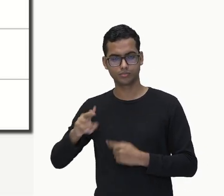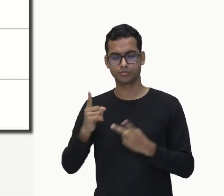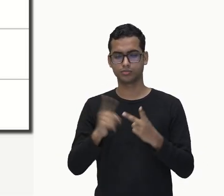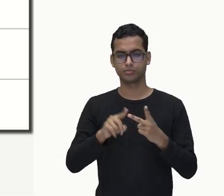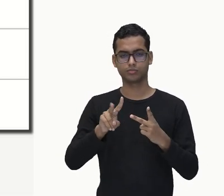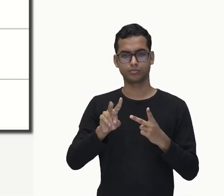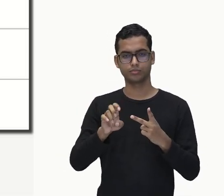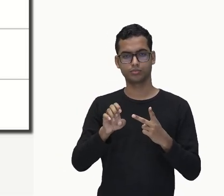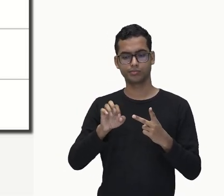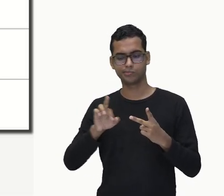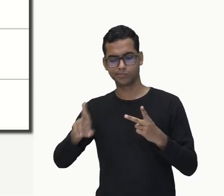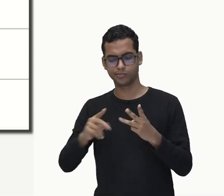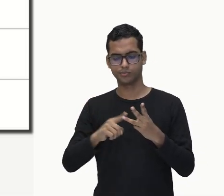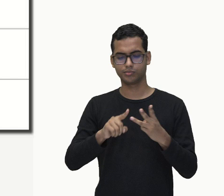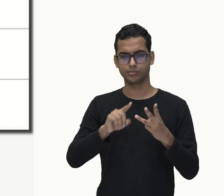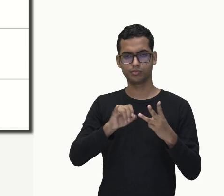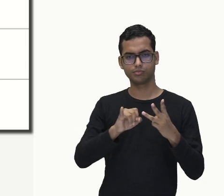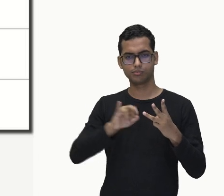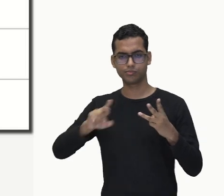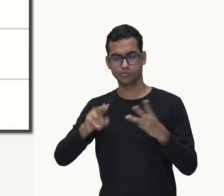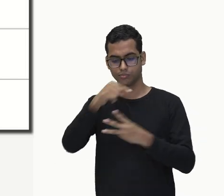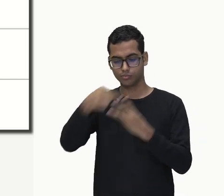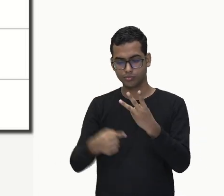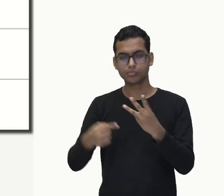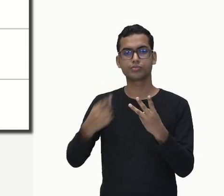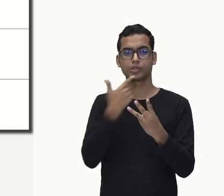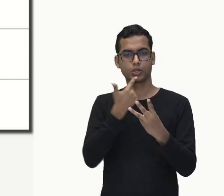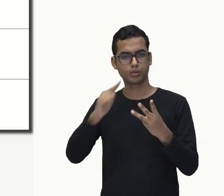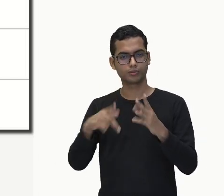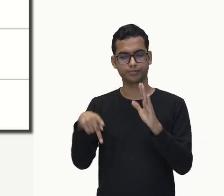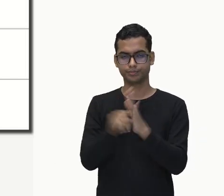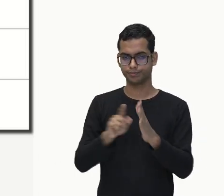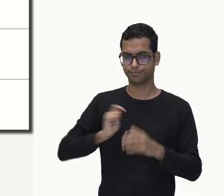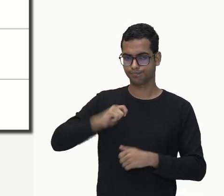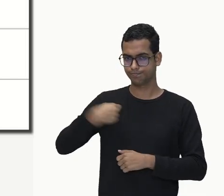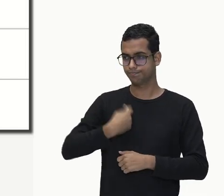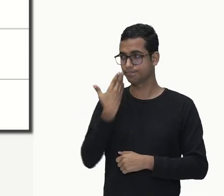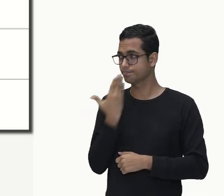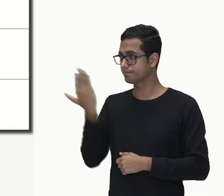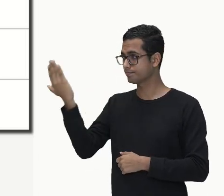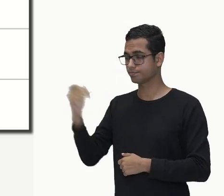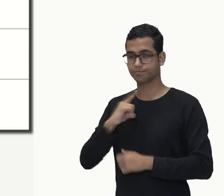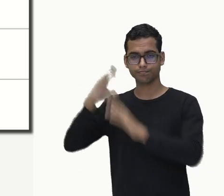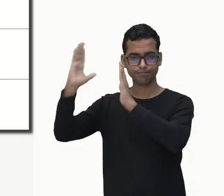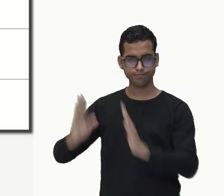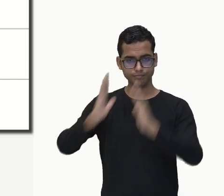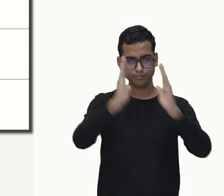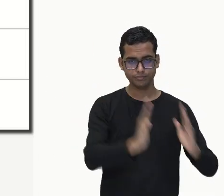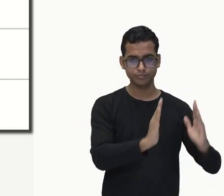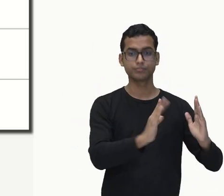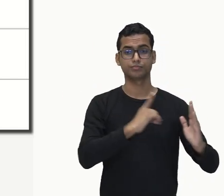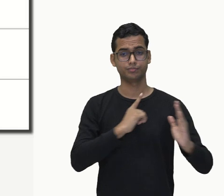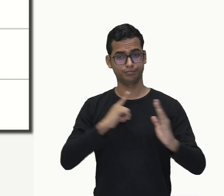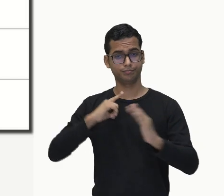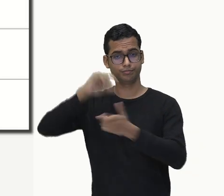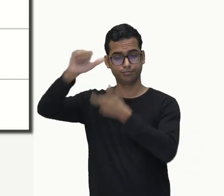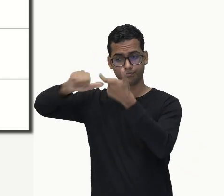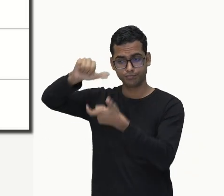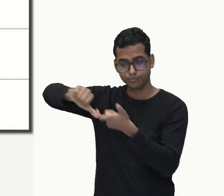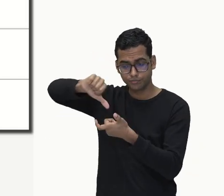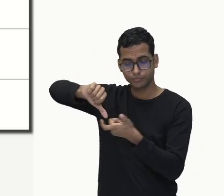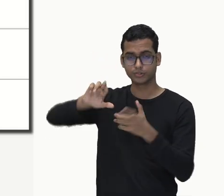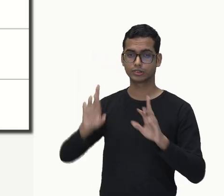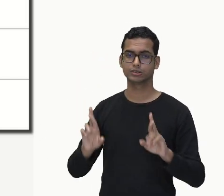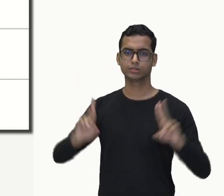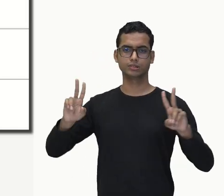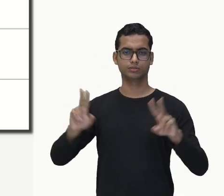ir. Somente esses 3 na língua espanhola, eles vão ter a conjugação diferenciada dos